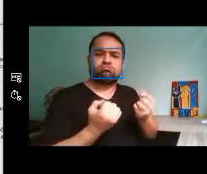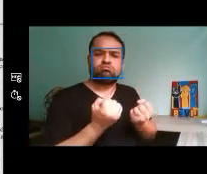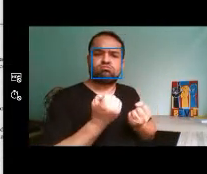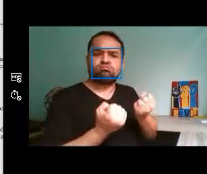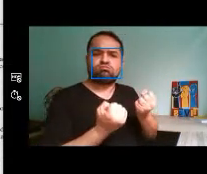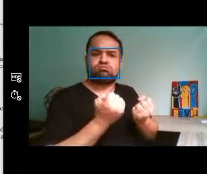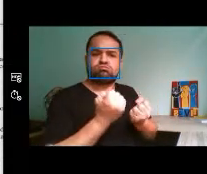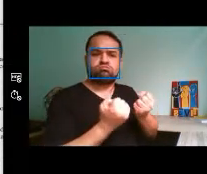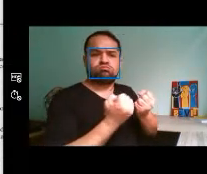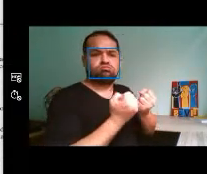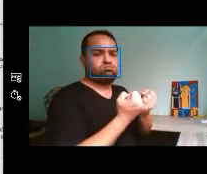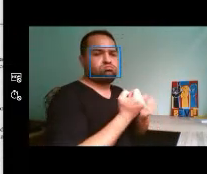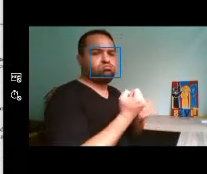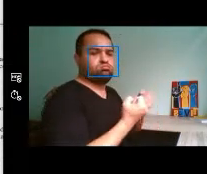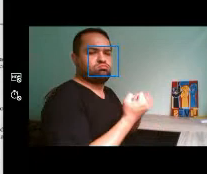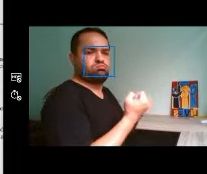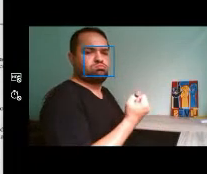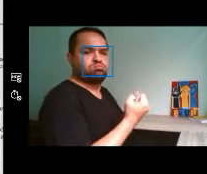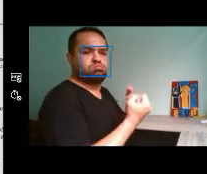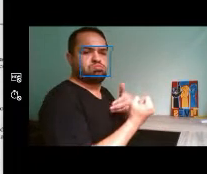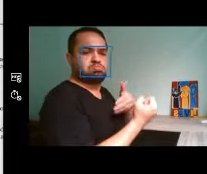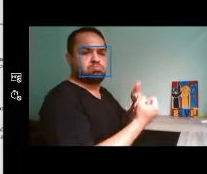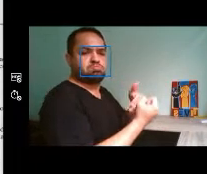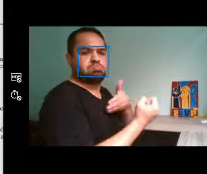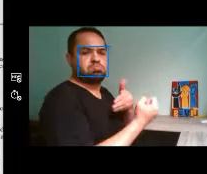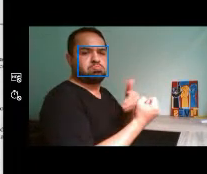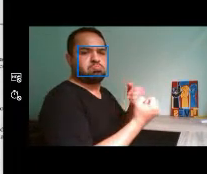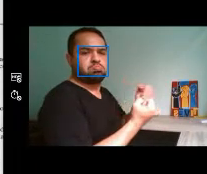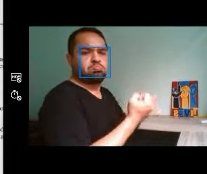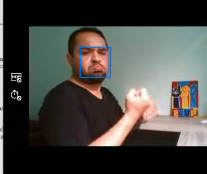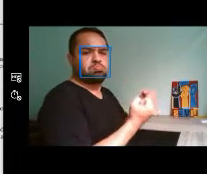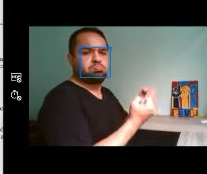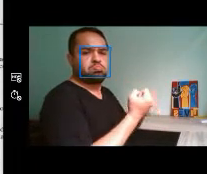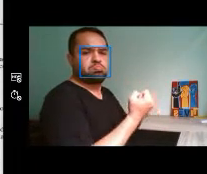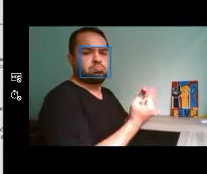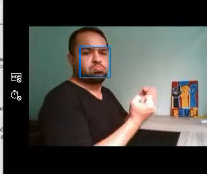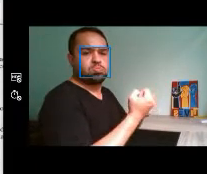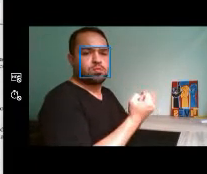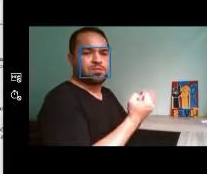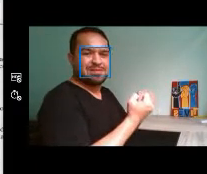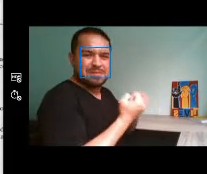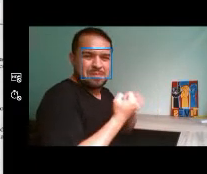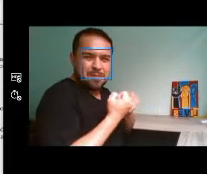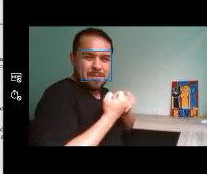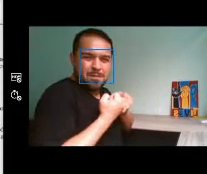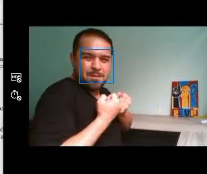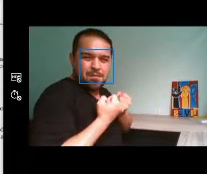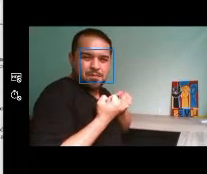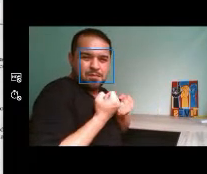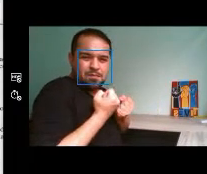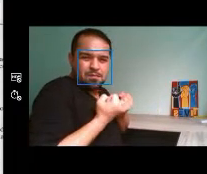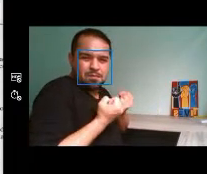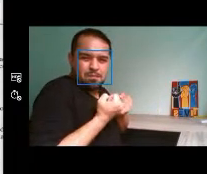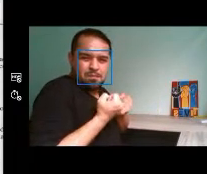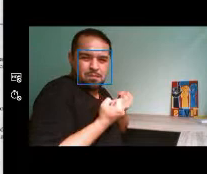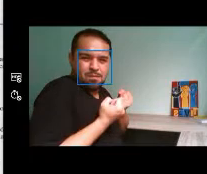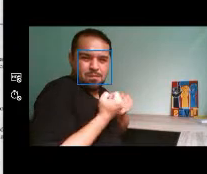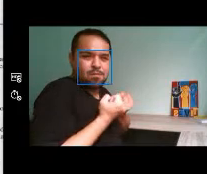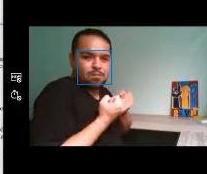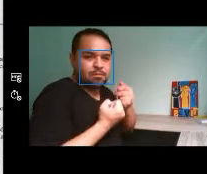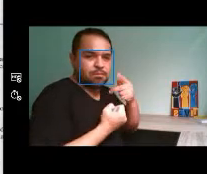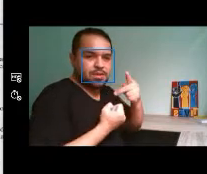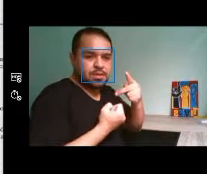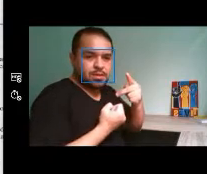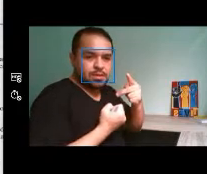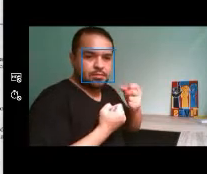próximo aqui, ó, pode ser próximo, né? Pode ser muito próximo e a gente tem um símbolozinho do